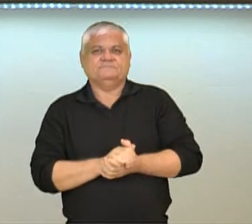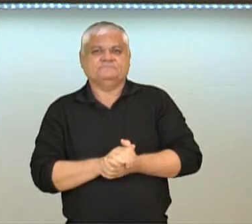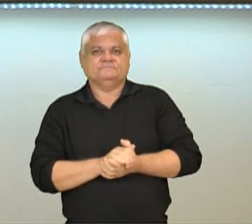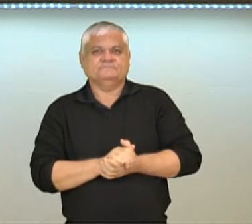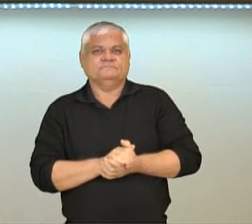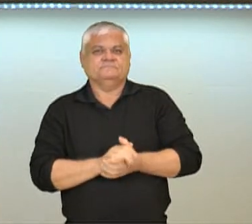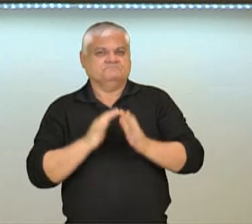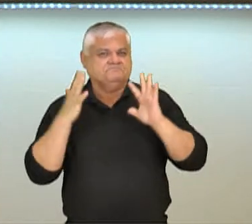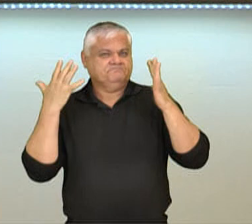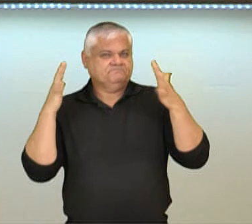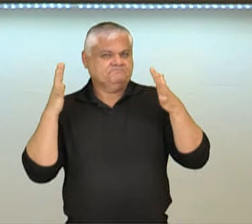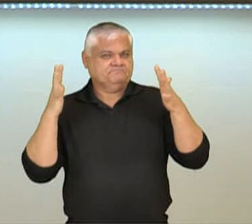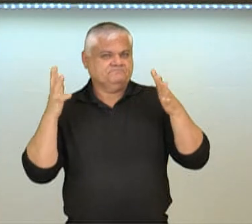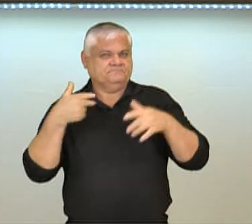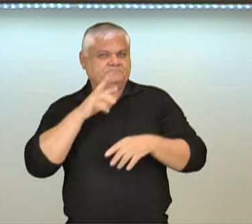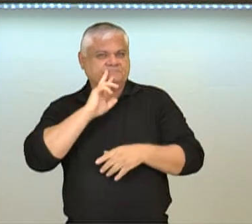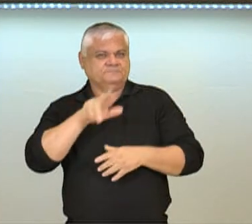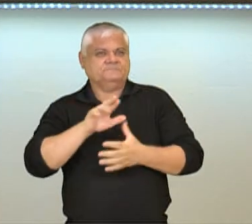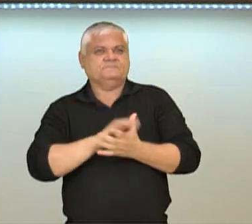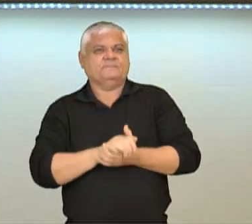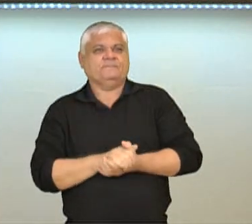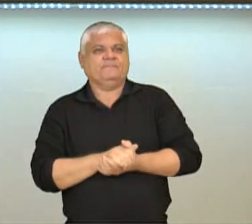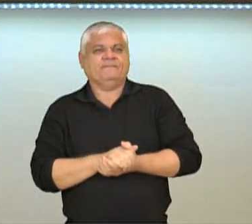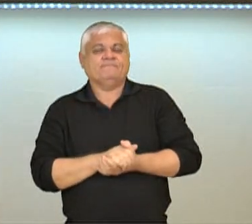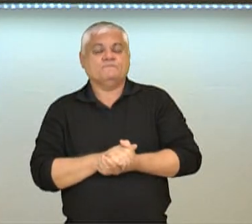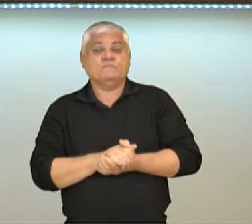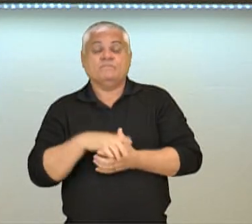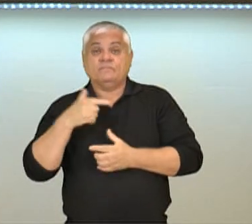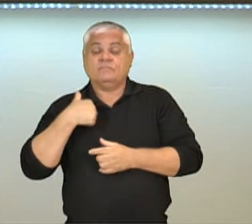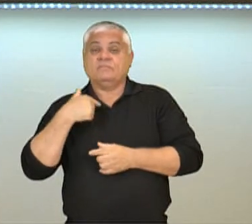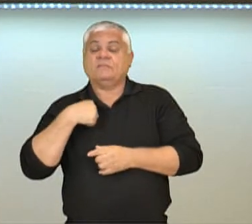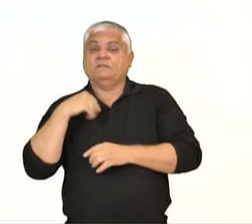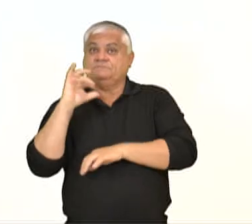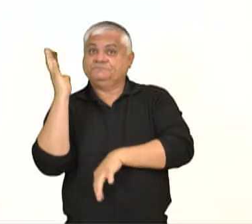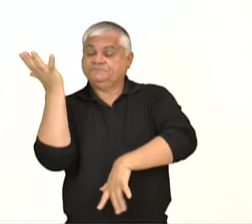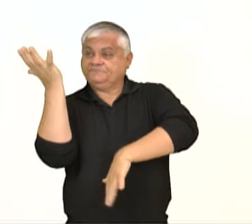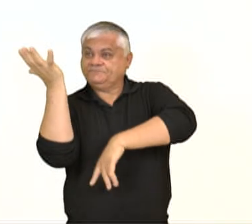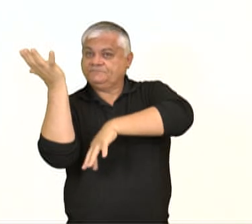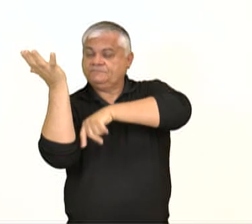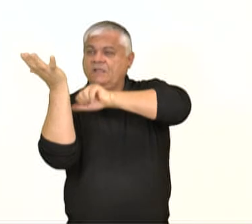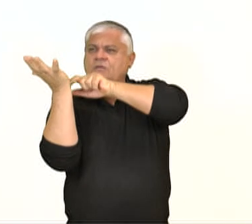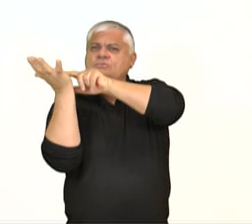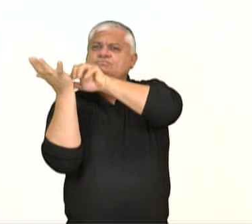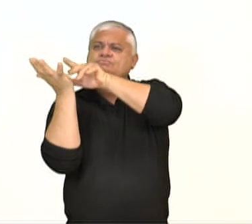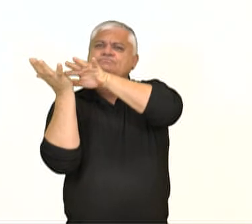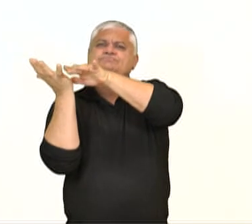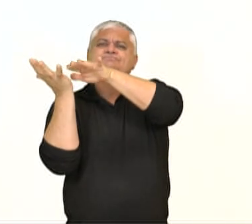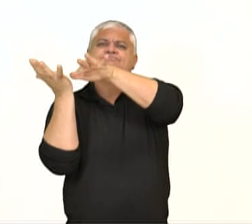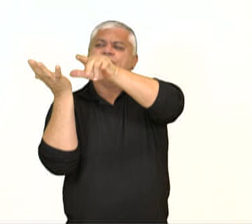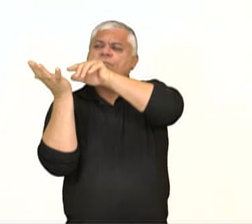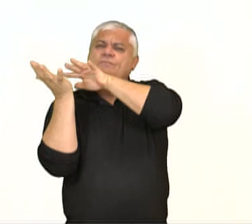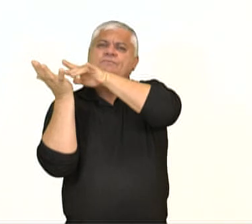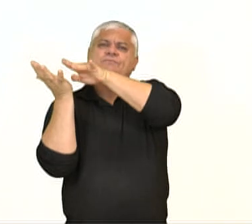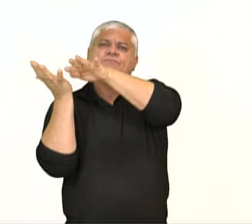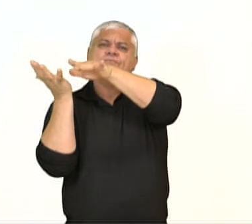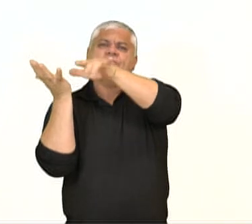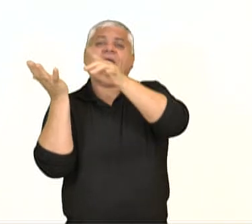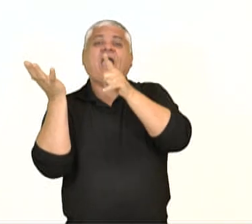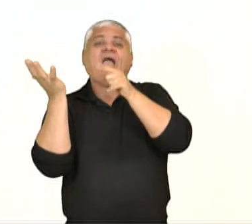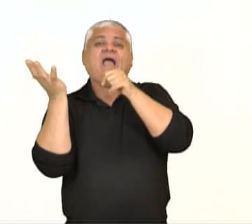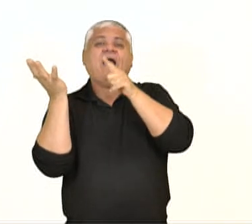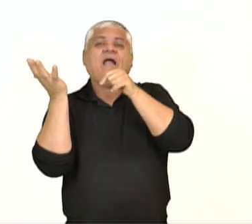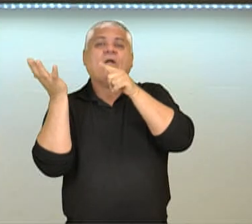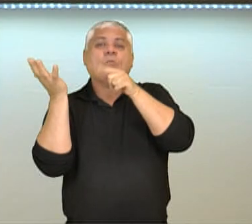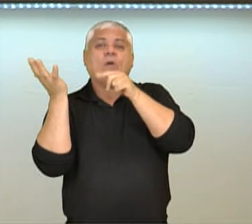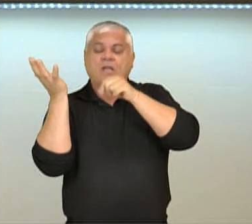teve. Parabéns aí pelo teu desempenho. A transpiração, ela consiste no quê? Na eliminação de água